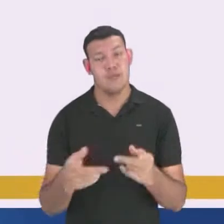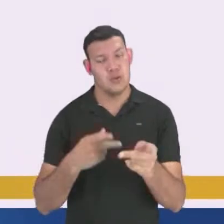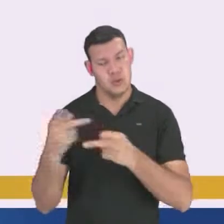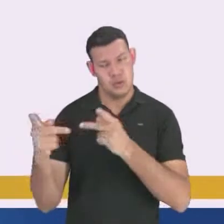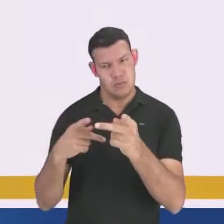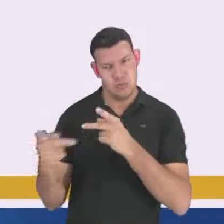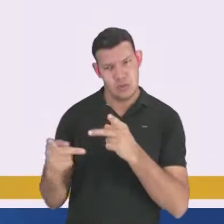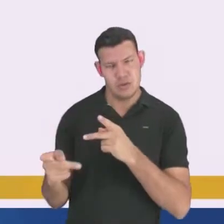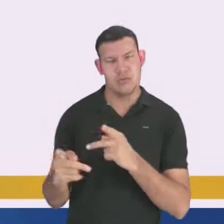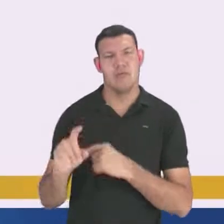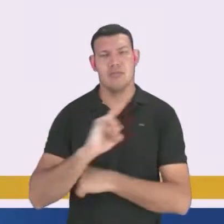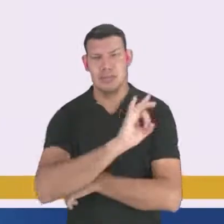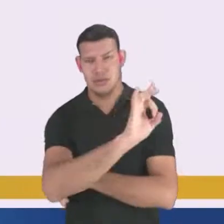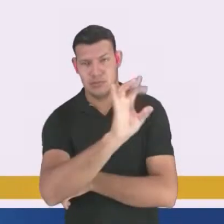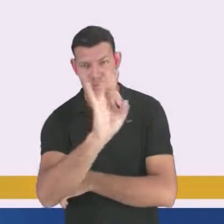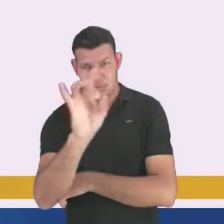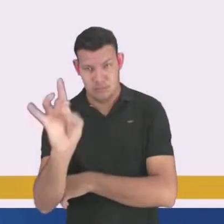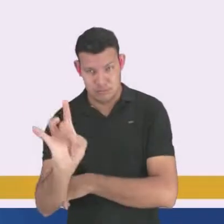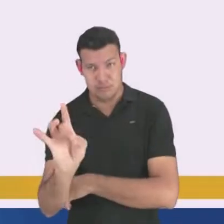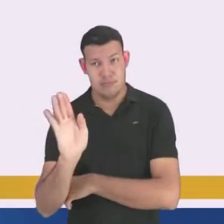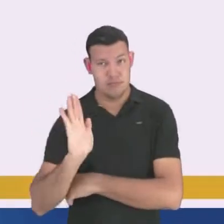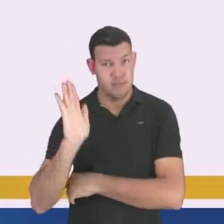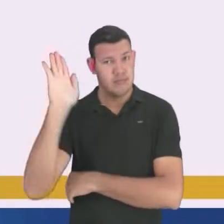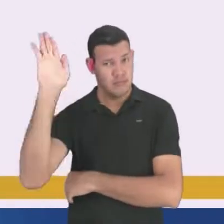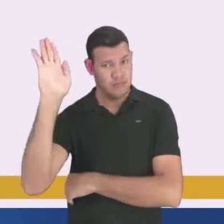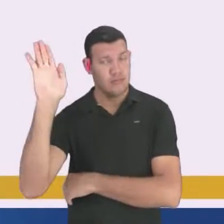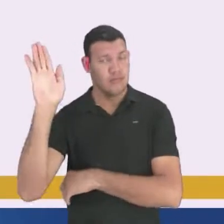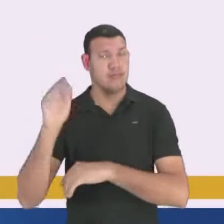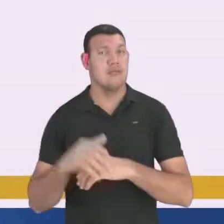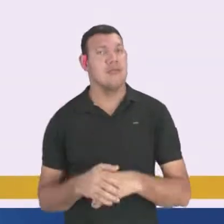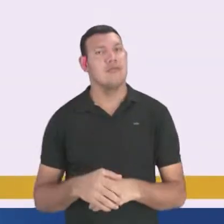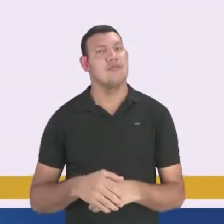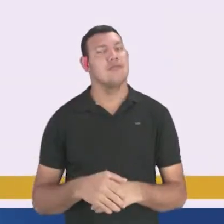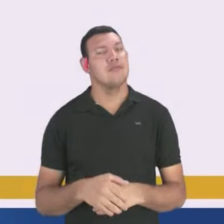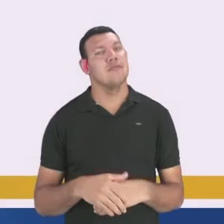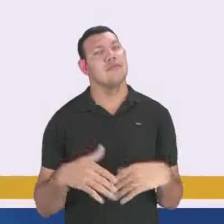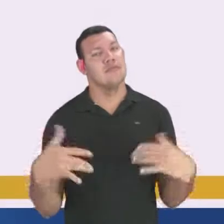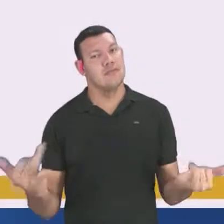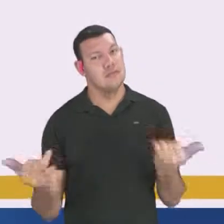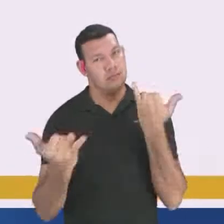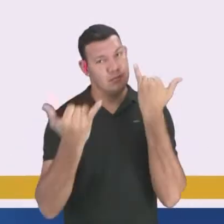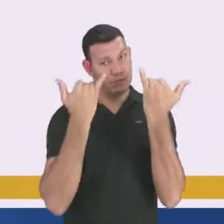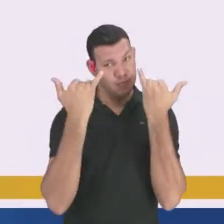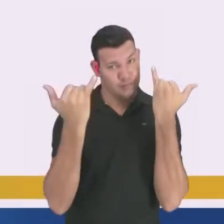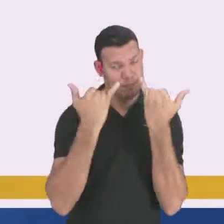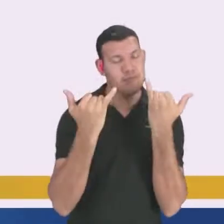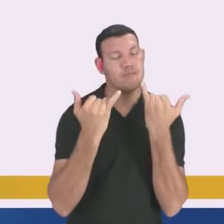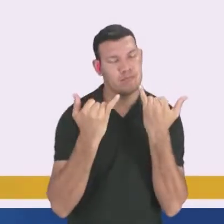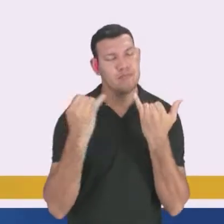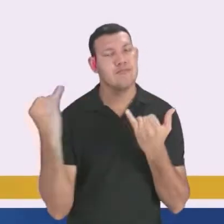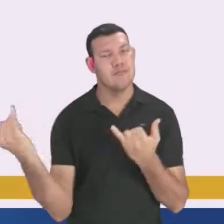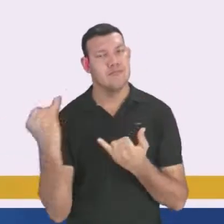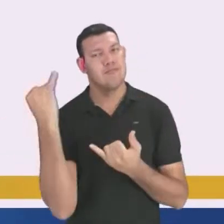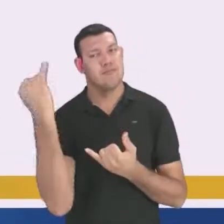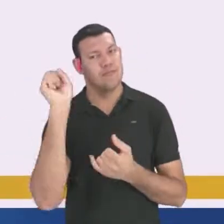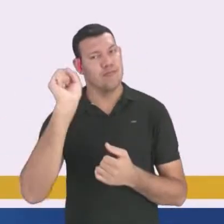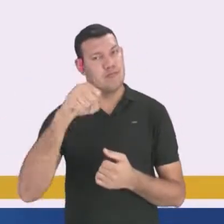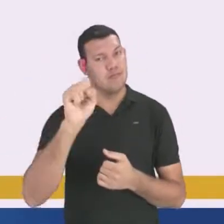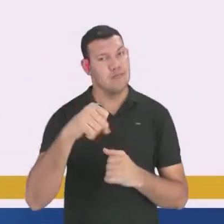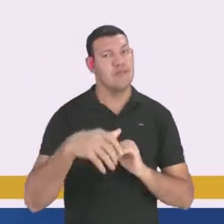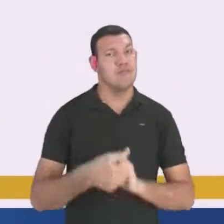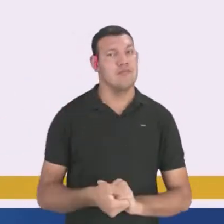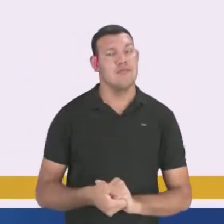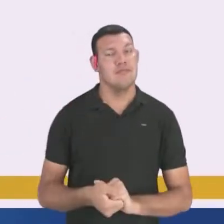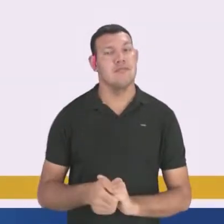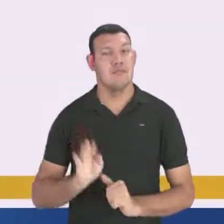um dos candidatos envolvidos? Bom, com certeza essas informações, são bem importantes sim para